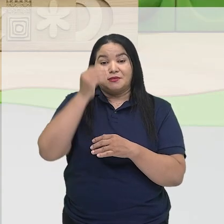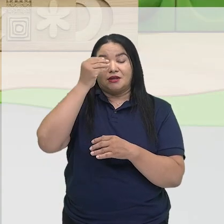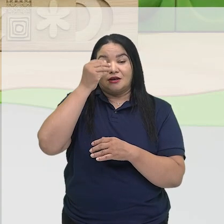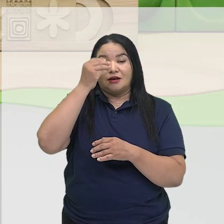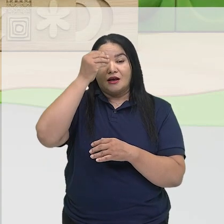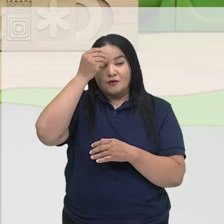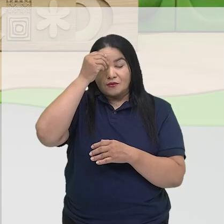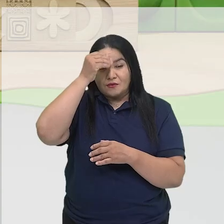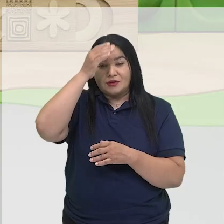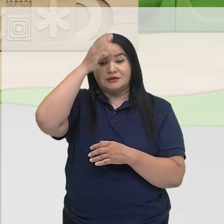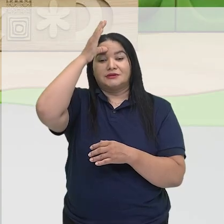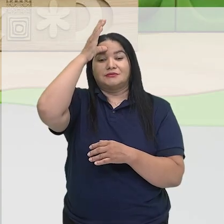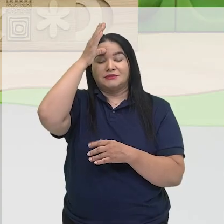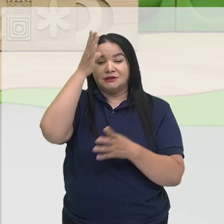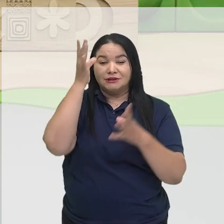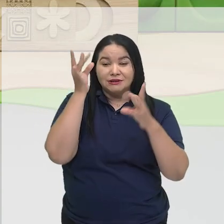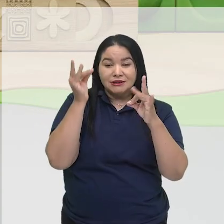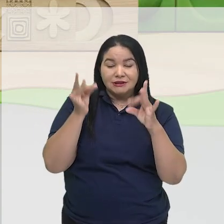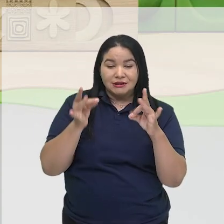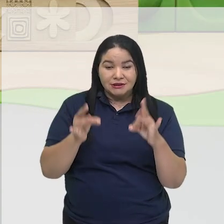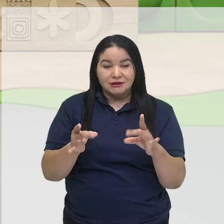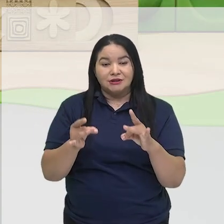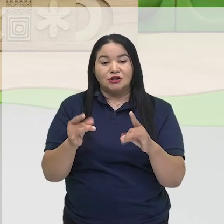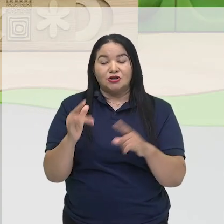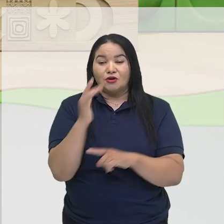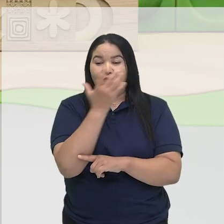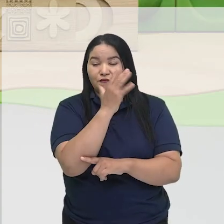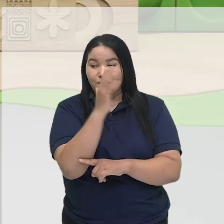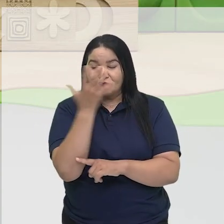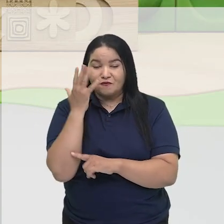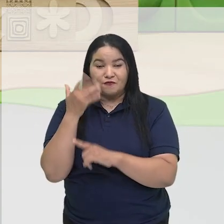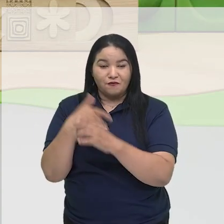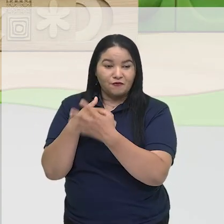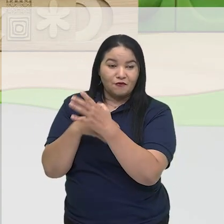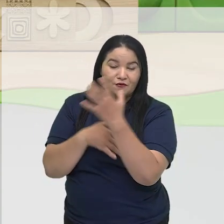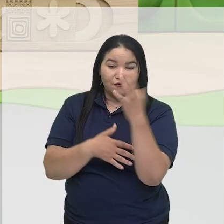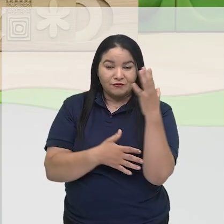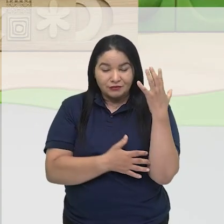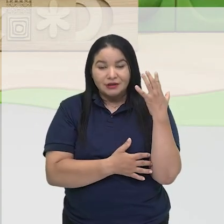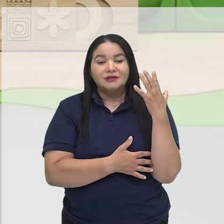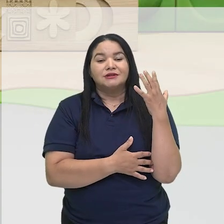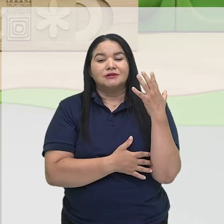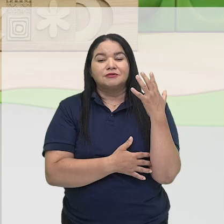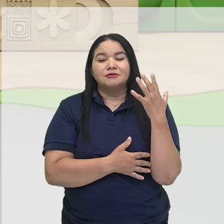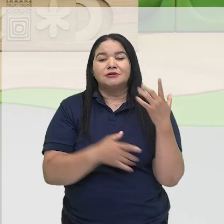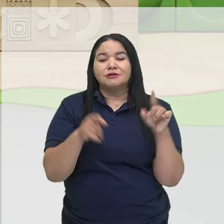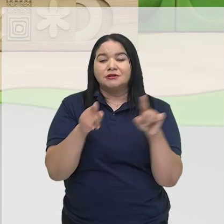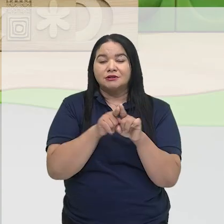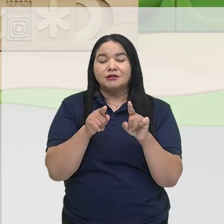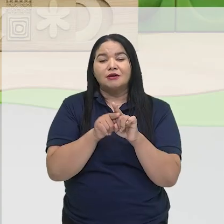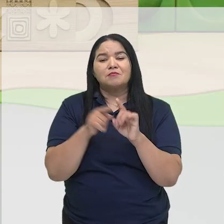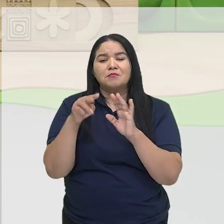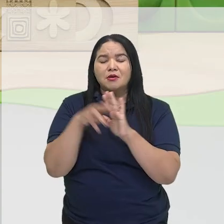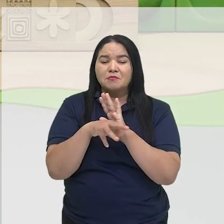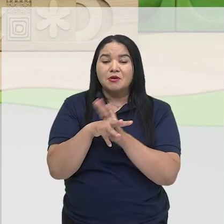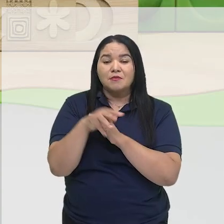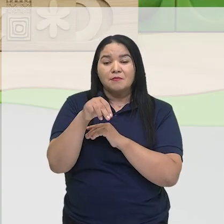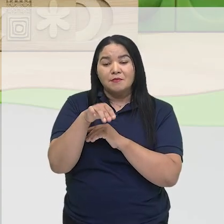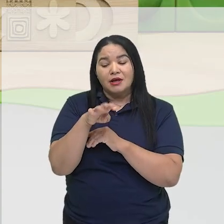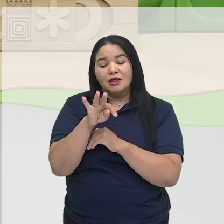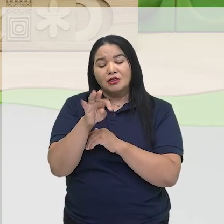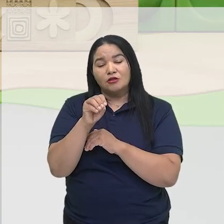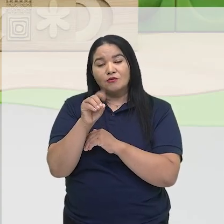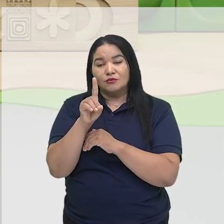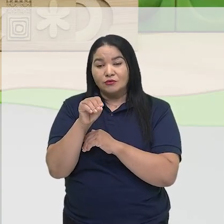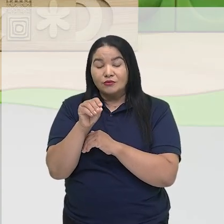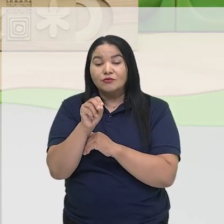conhecimento detalhado sobre a nossa floresta tropical úmida e os métodos, para dela